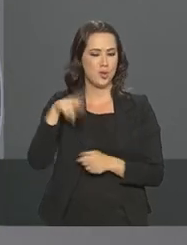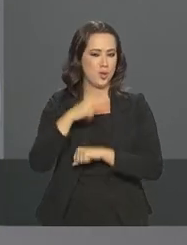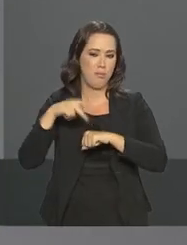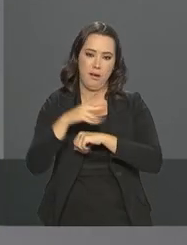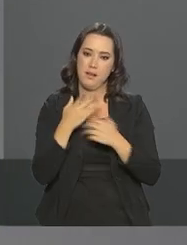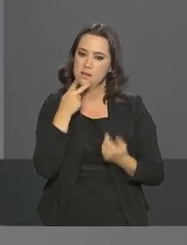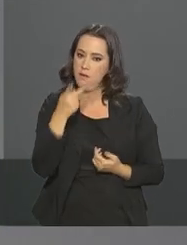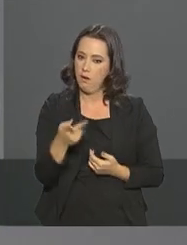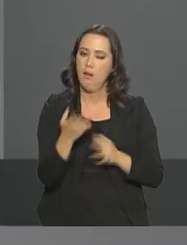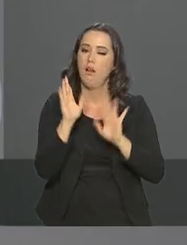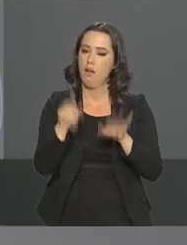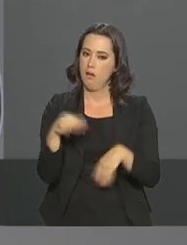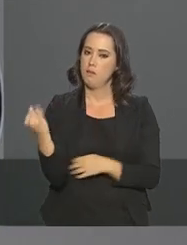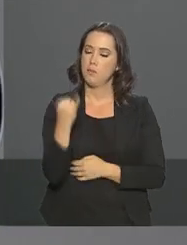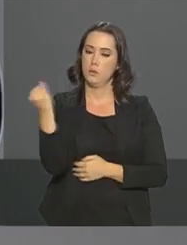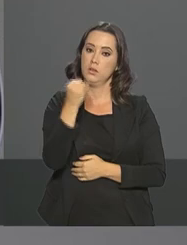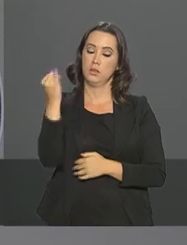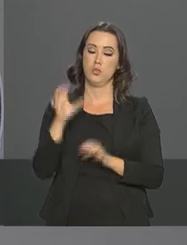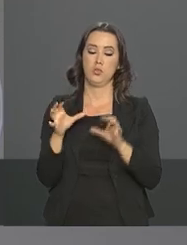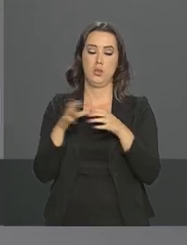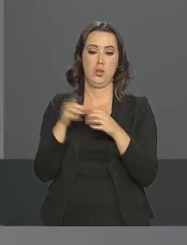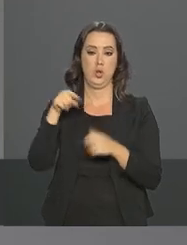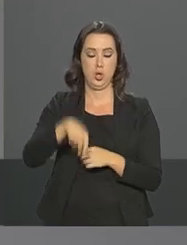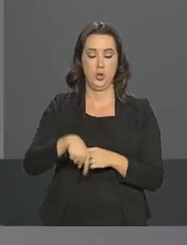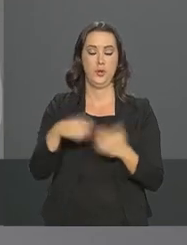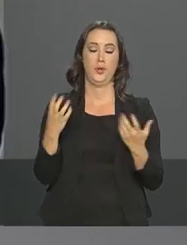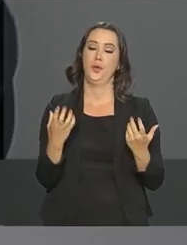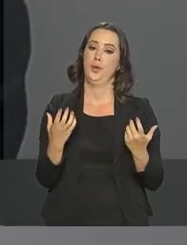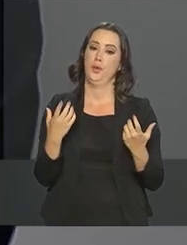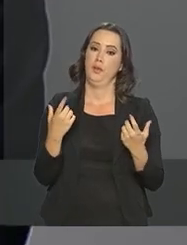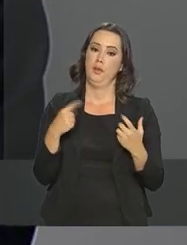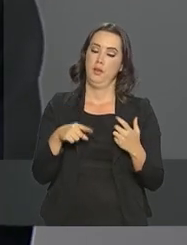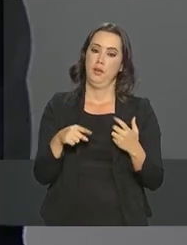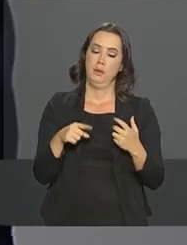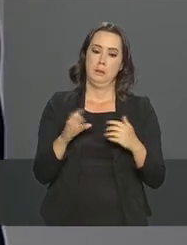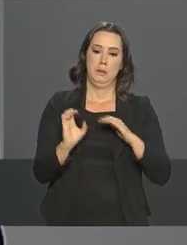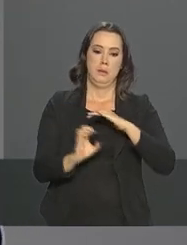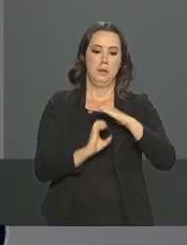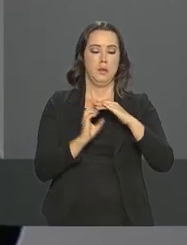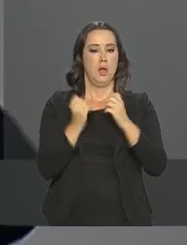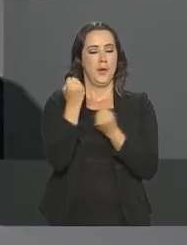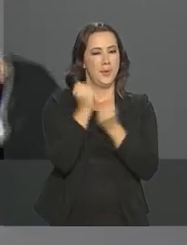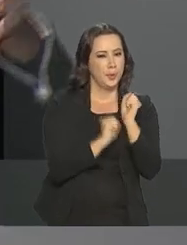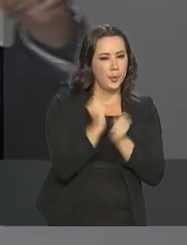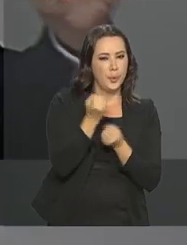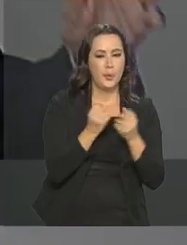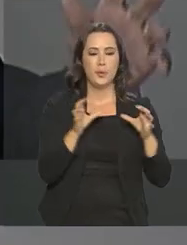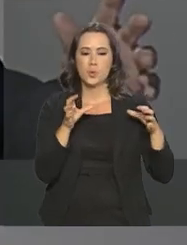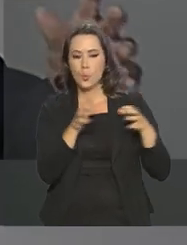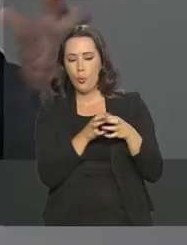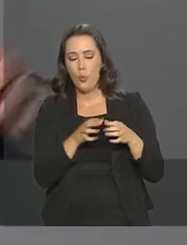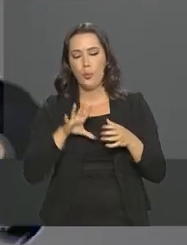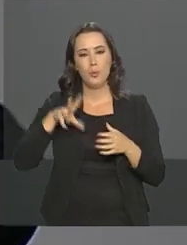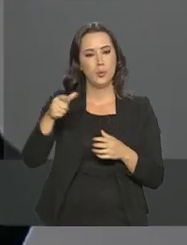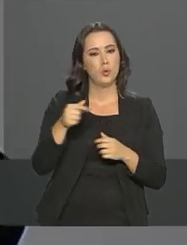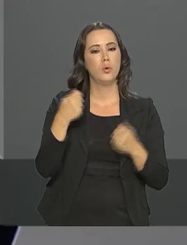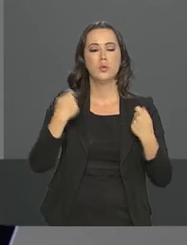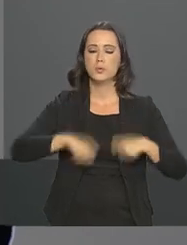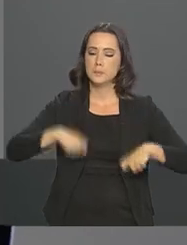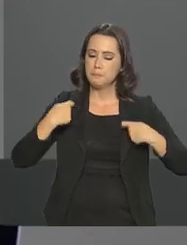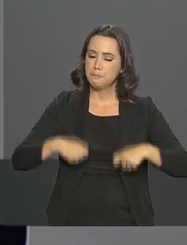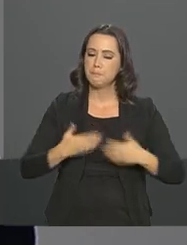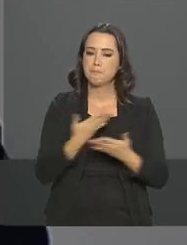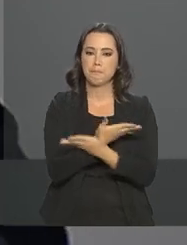importante ea federação a confederação nacional da indústria às federações todas não é